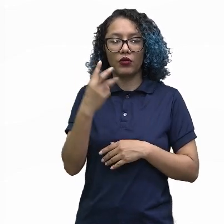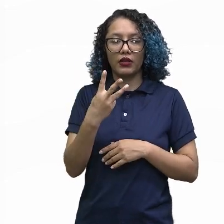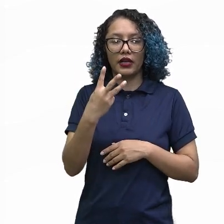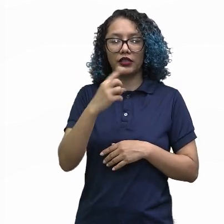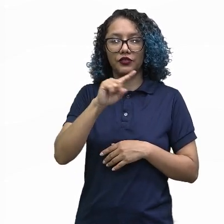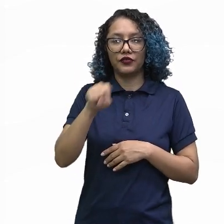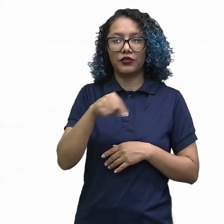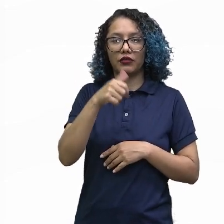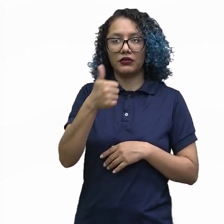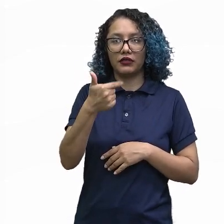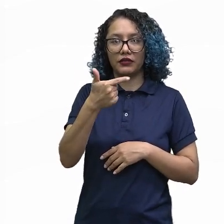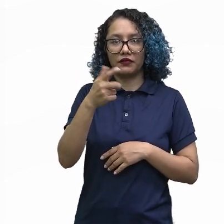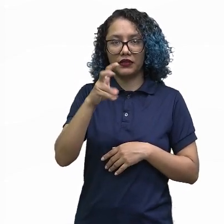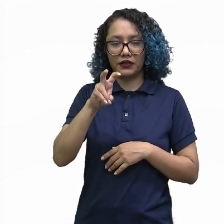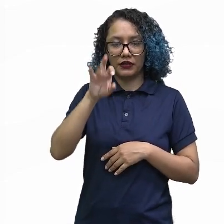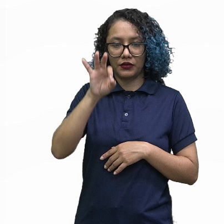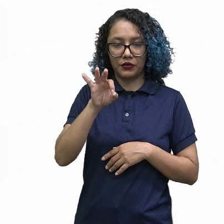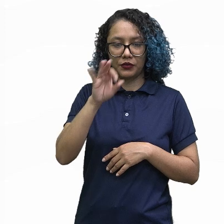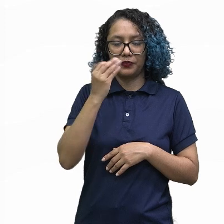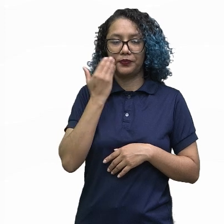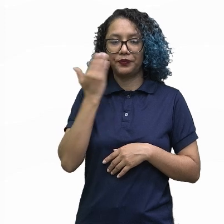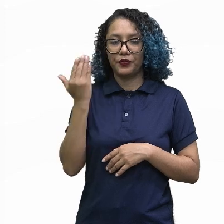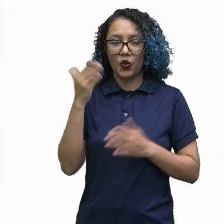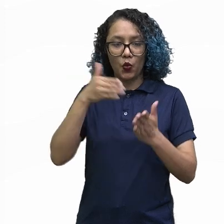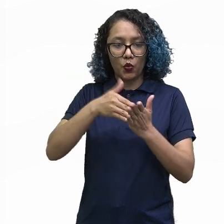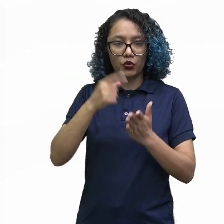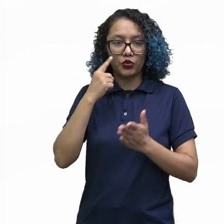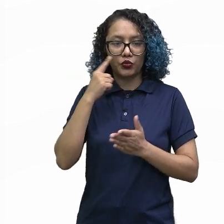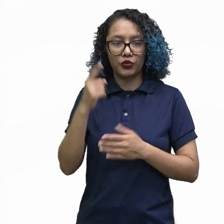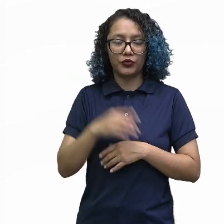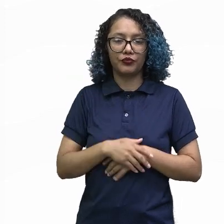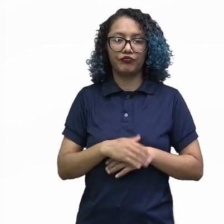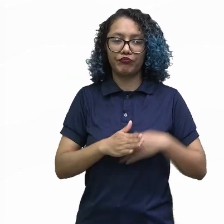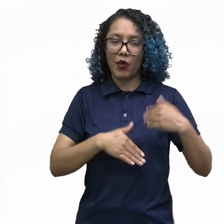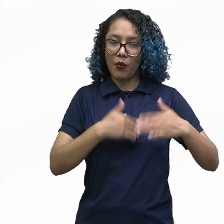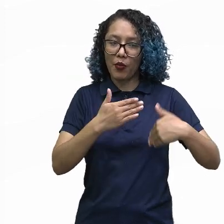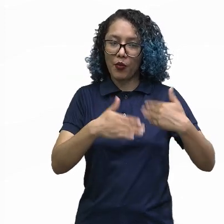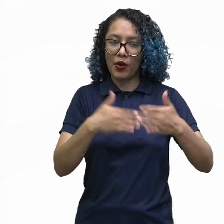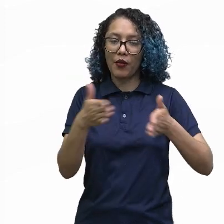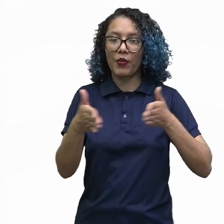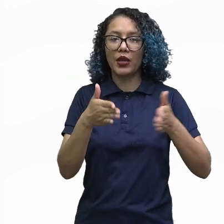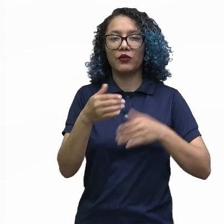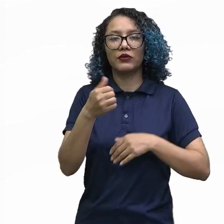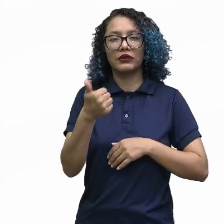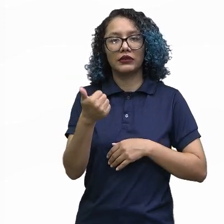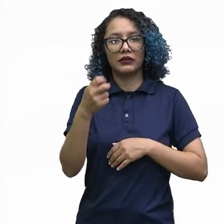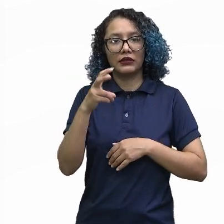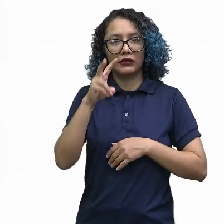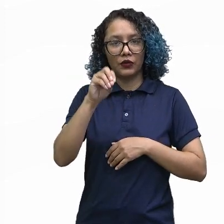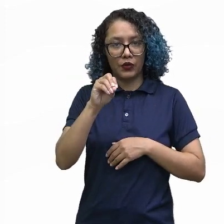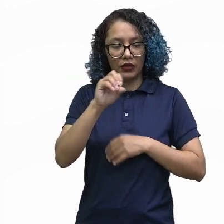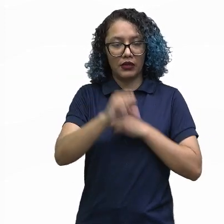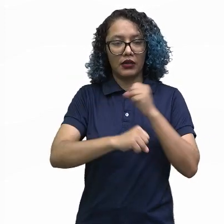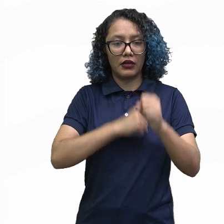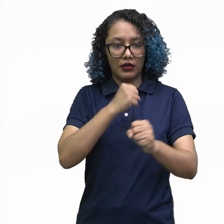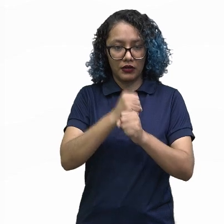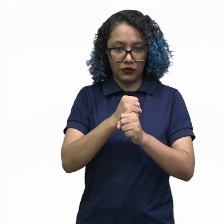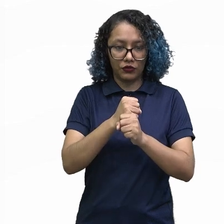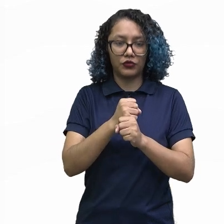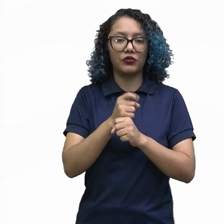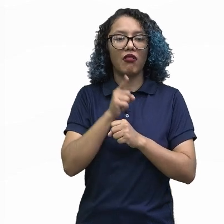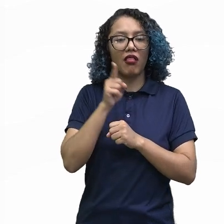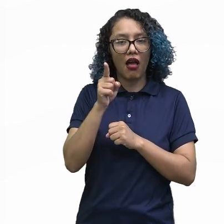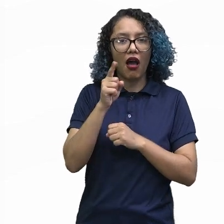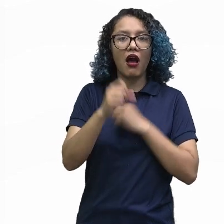3,125, que é a última partezinha aí da tabela, né? Que é após passar 150 anos, né? Lá em